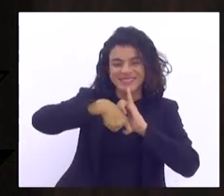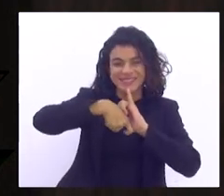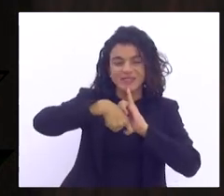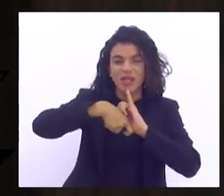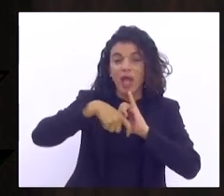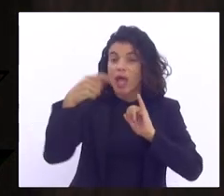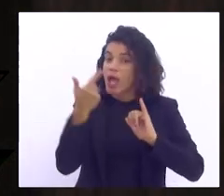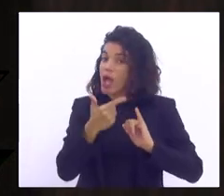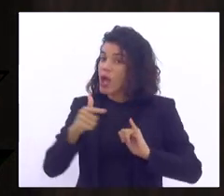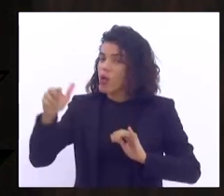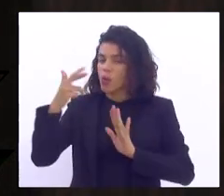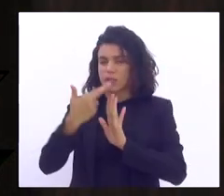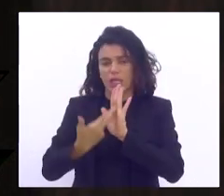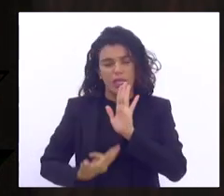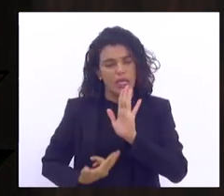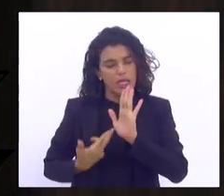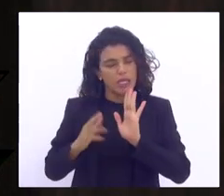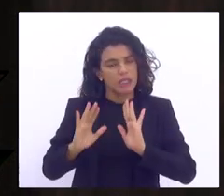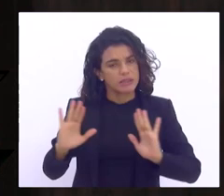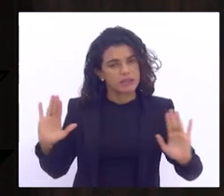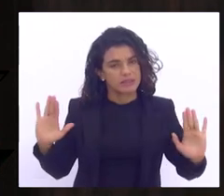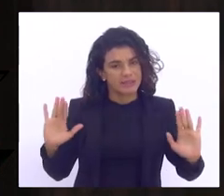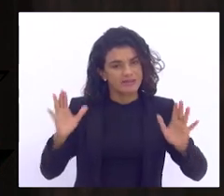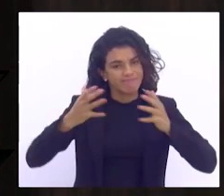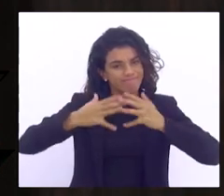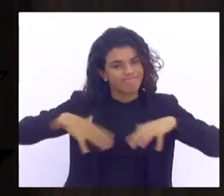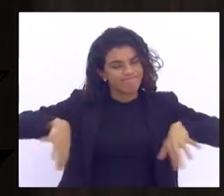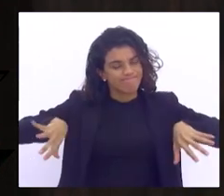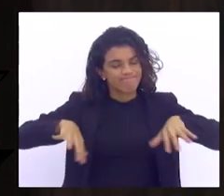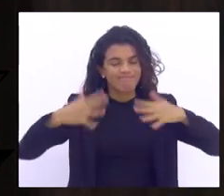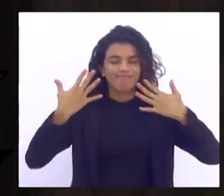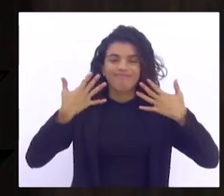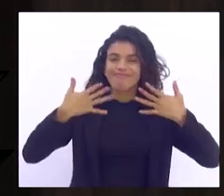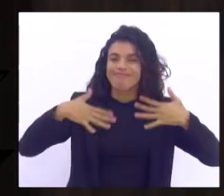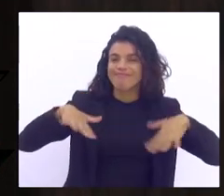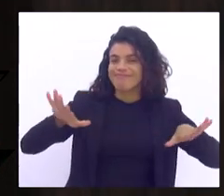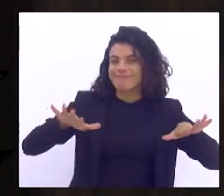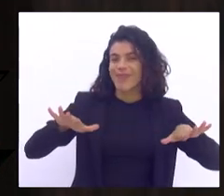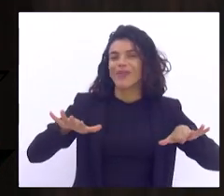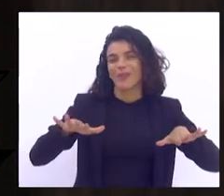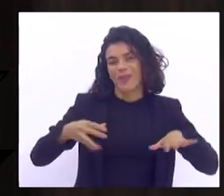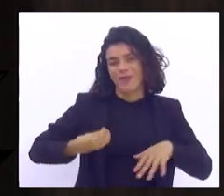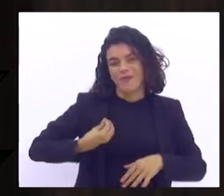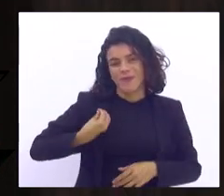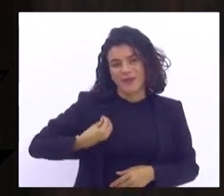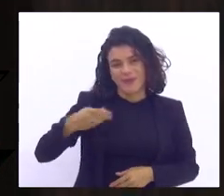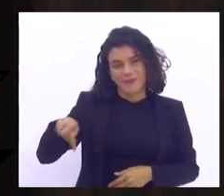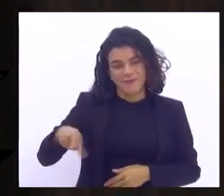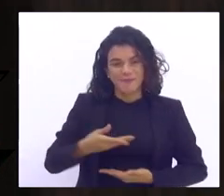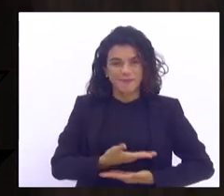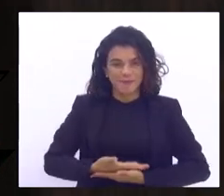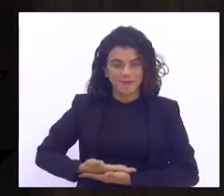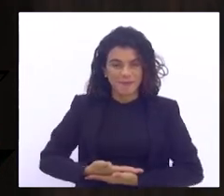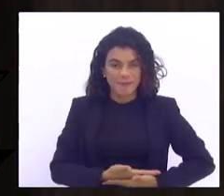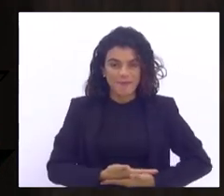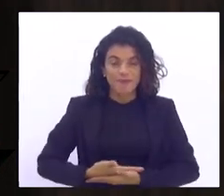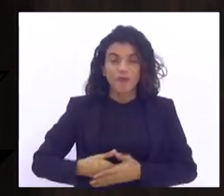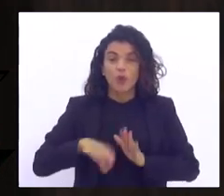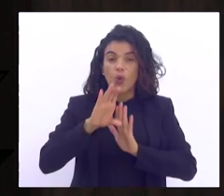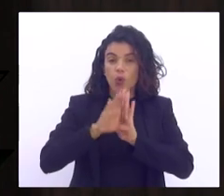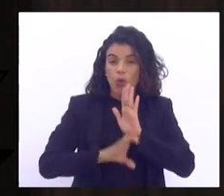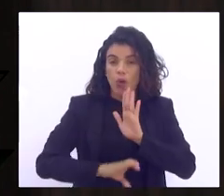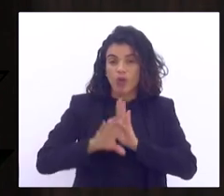são outras regras que, naturalmente, regem a vida daquele bebê de alguma forma. Tanto é que o Código